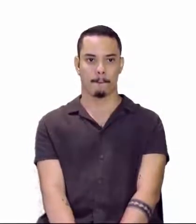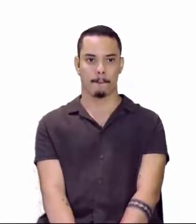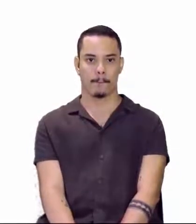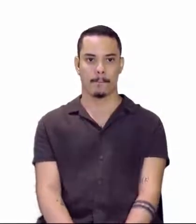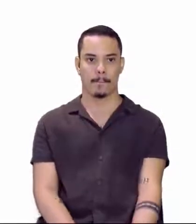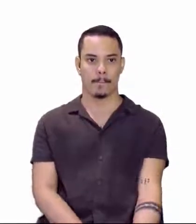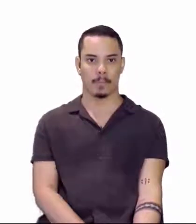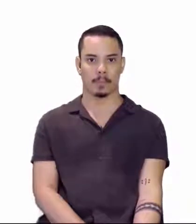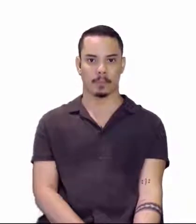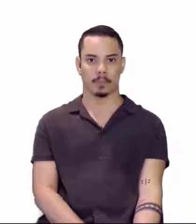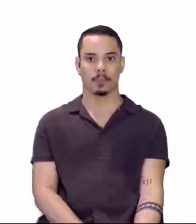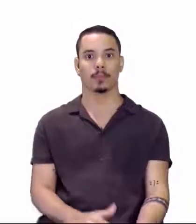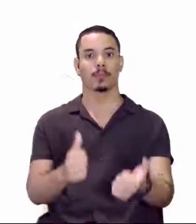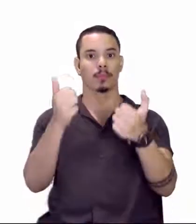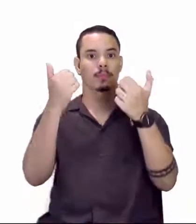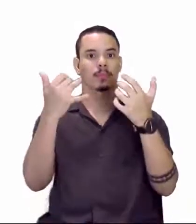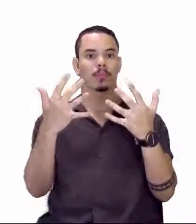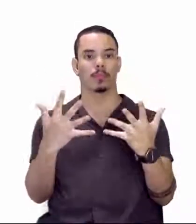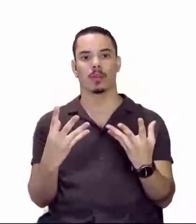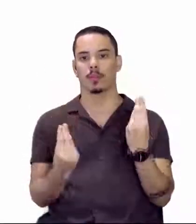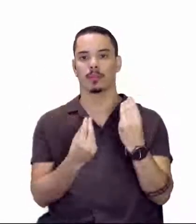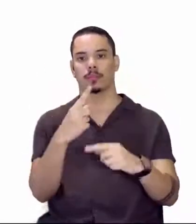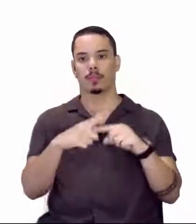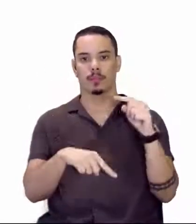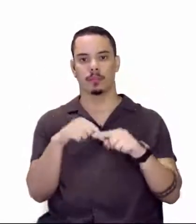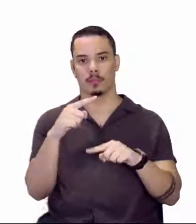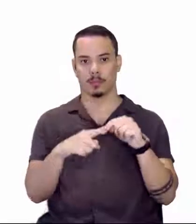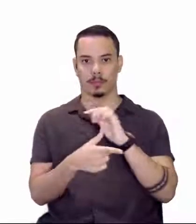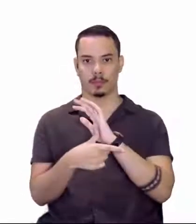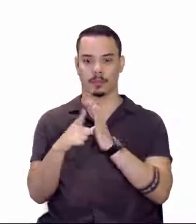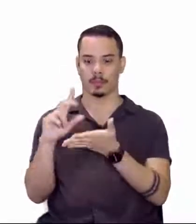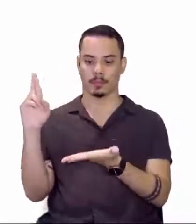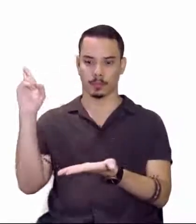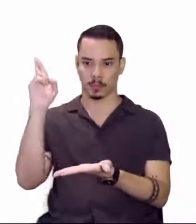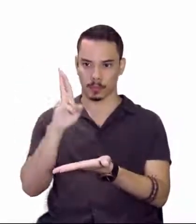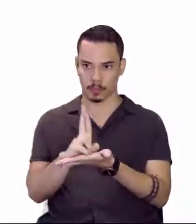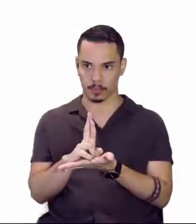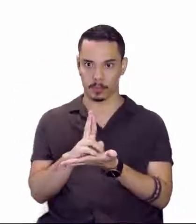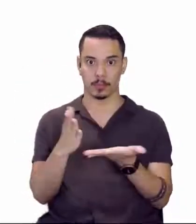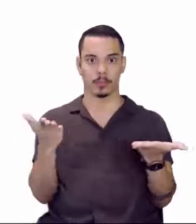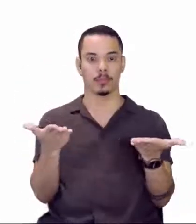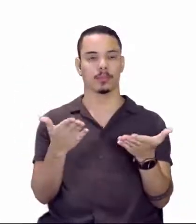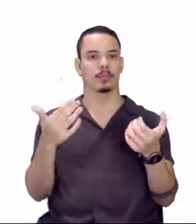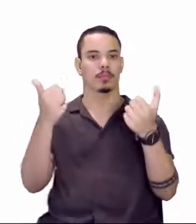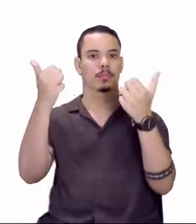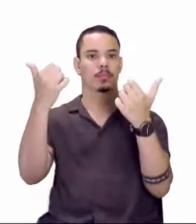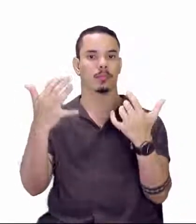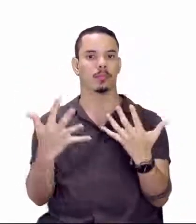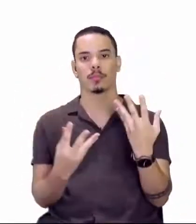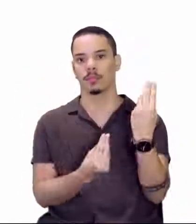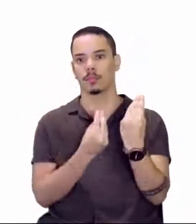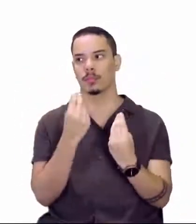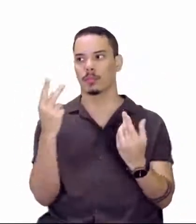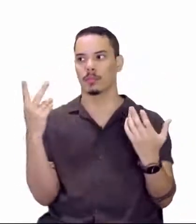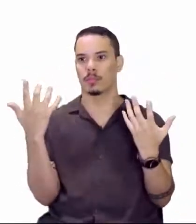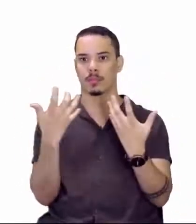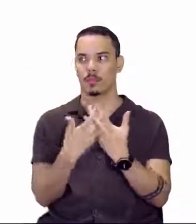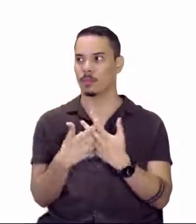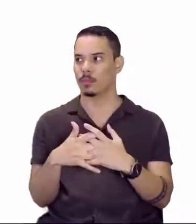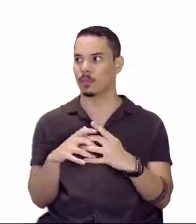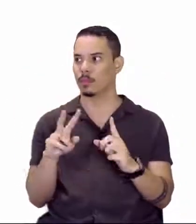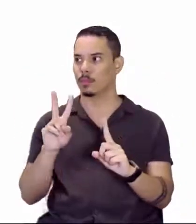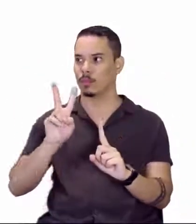Falamos dos elementos de representativos, agora partiremos para os elementos de